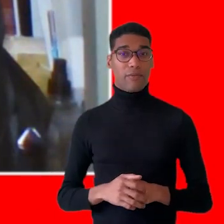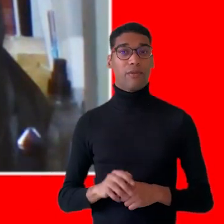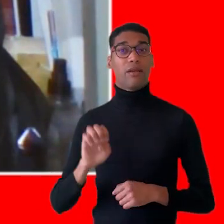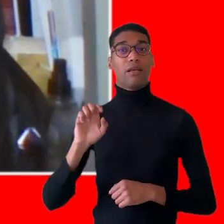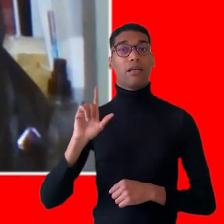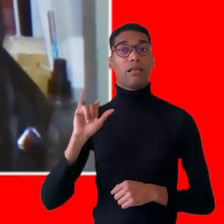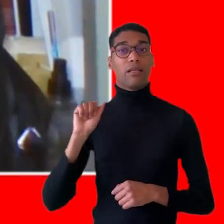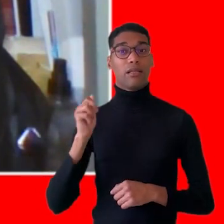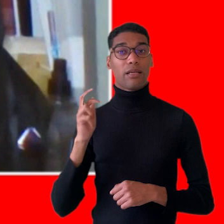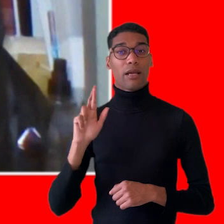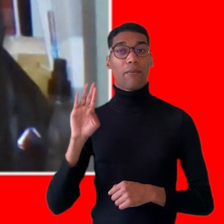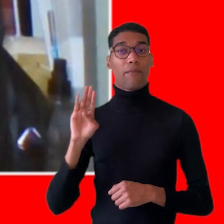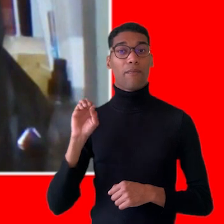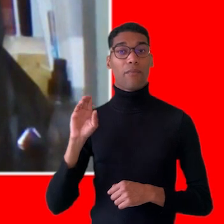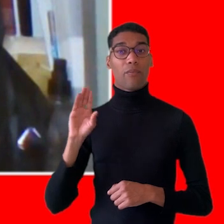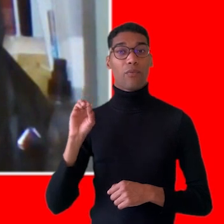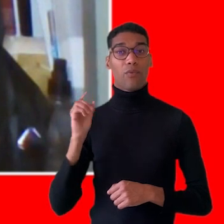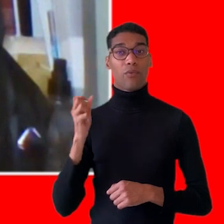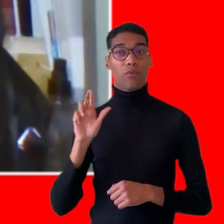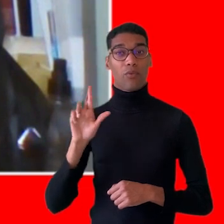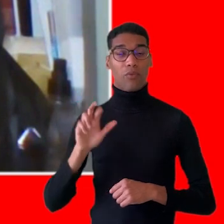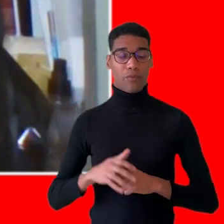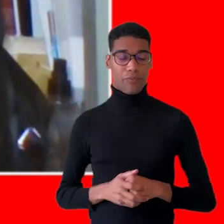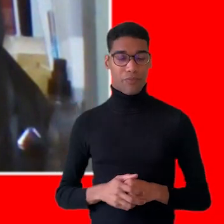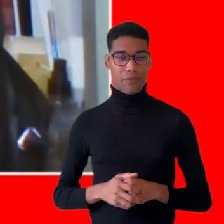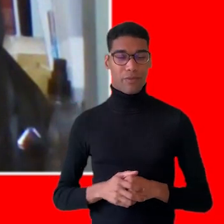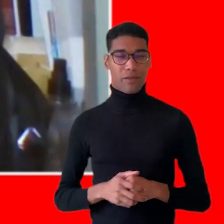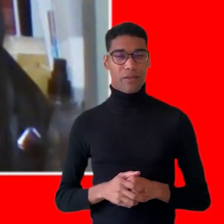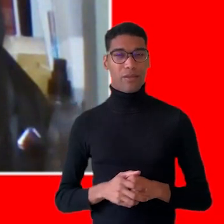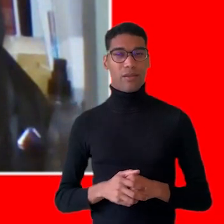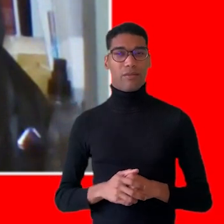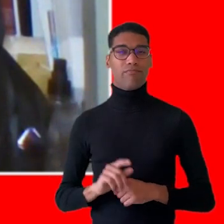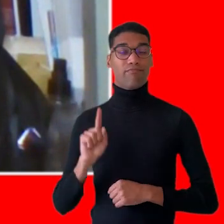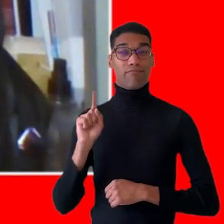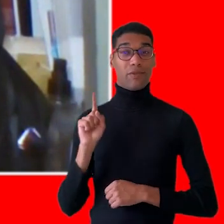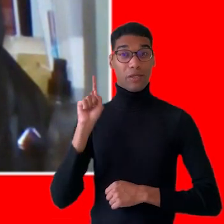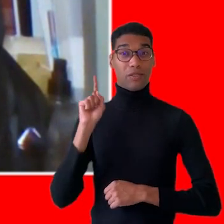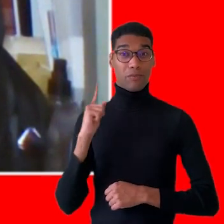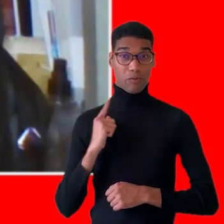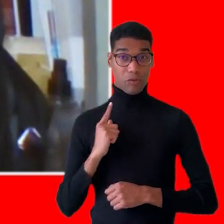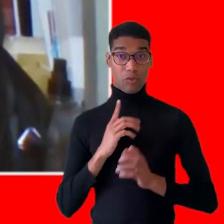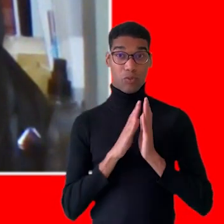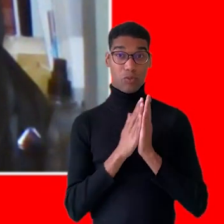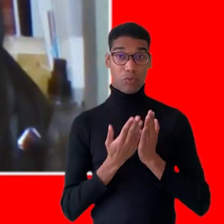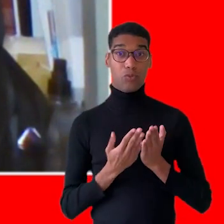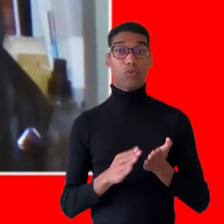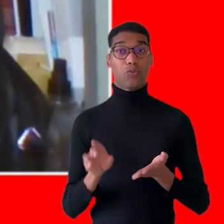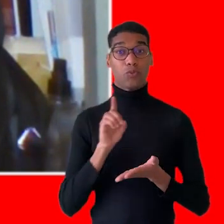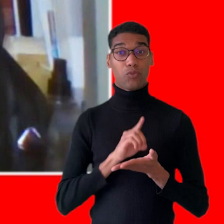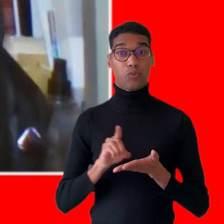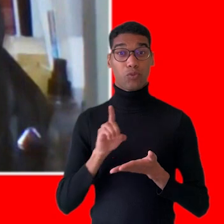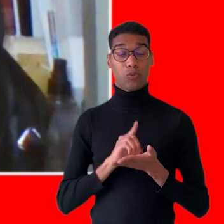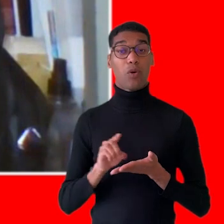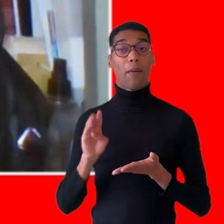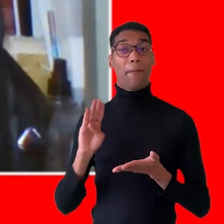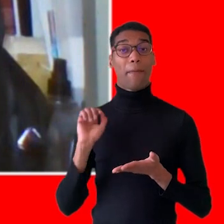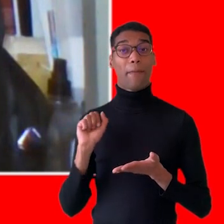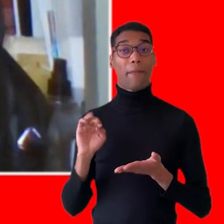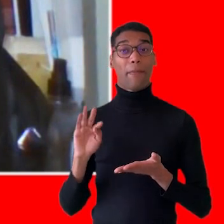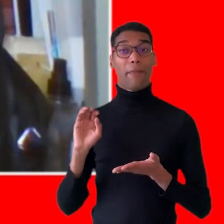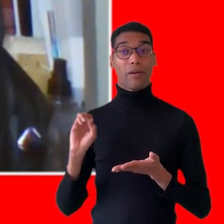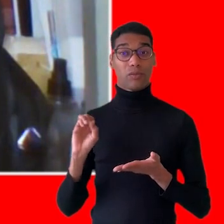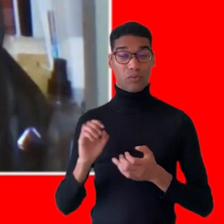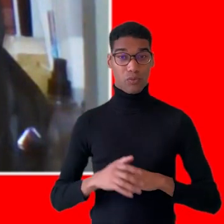Elikian Bokolo. E acima nós temos um exemplar do dicionário